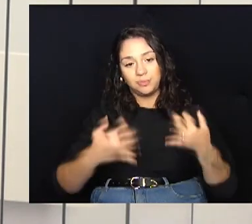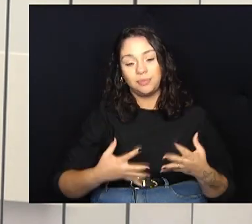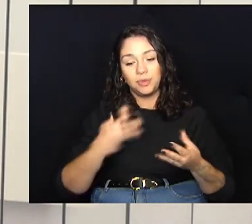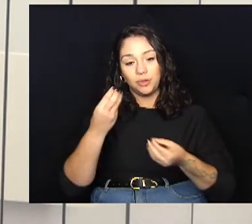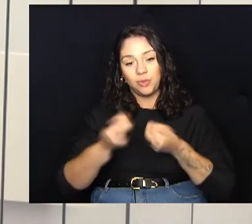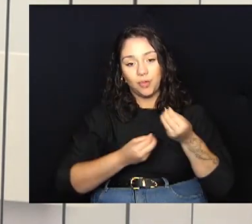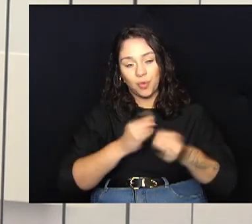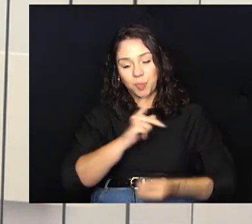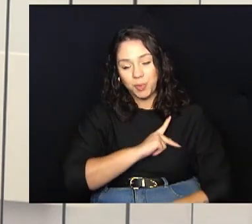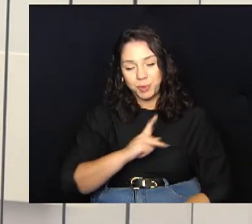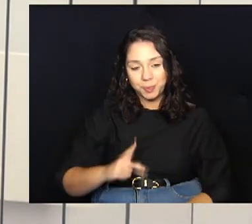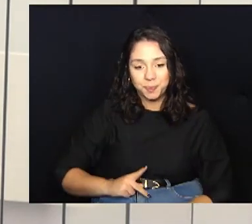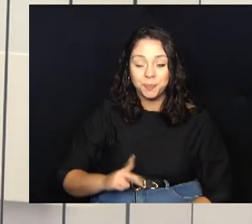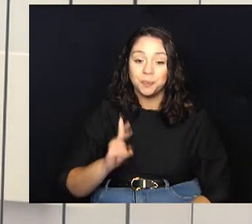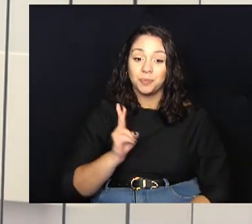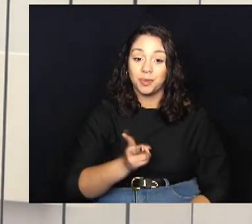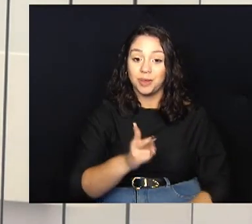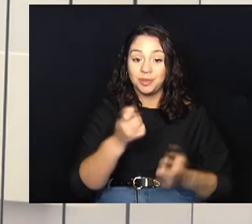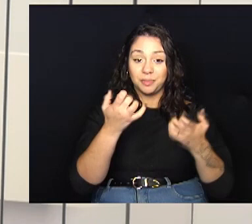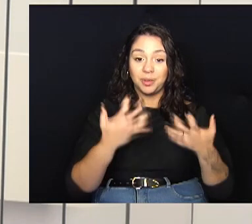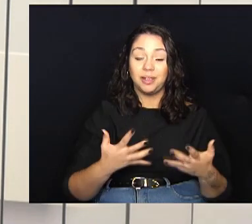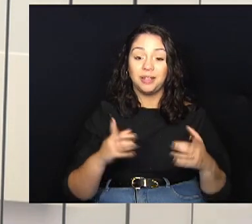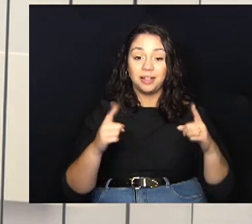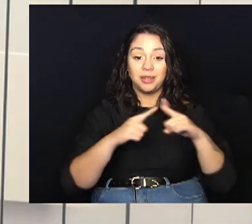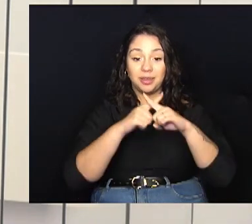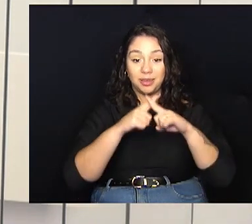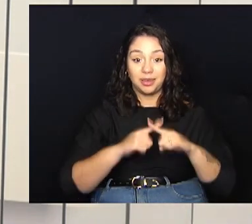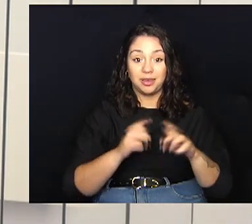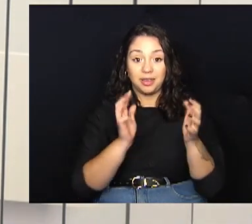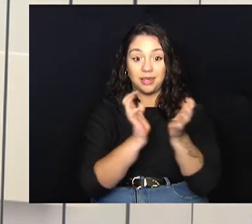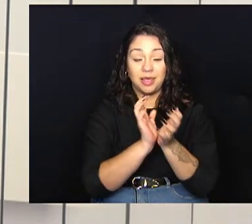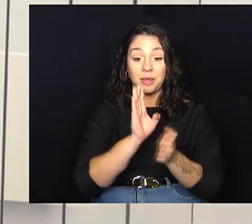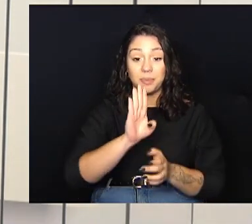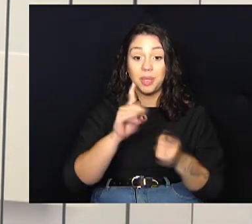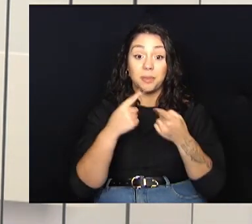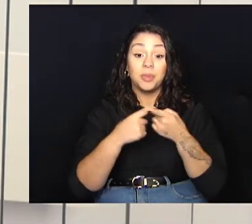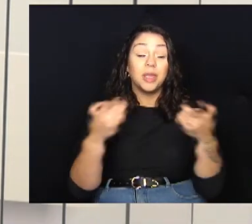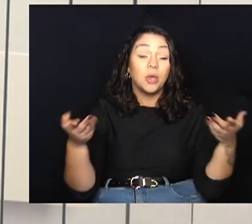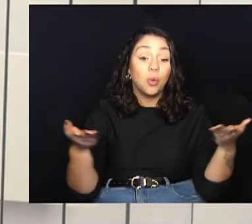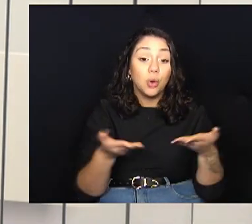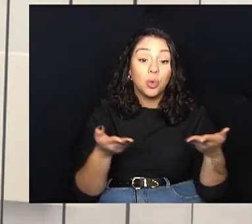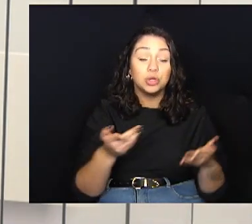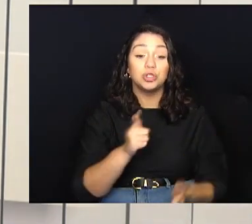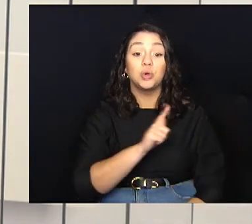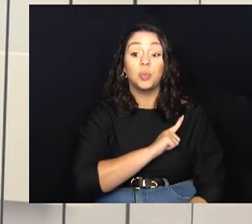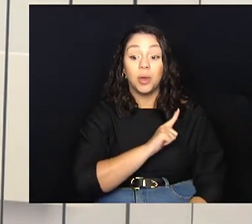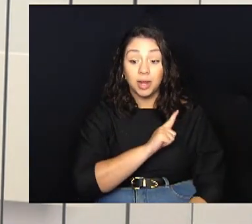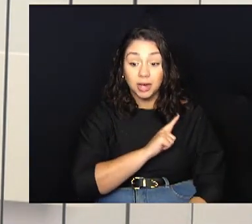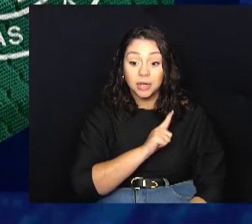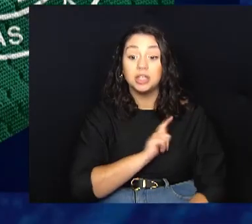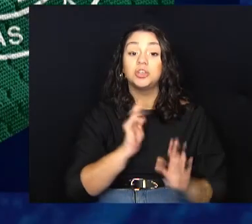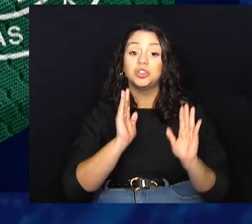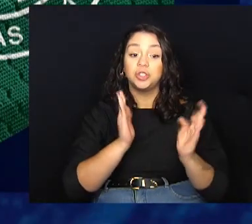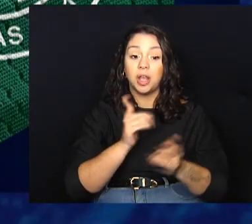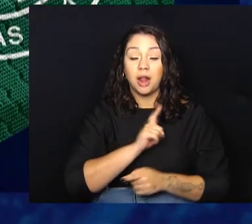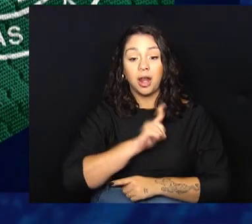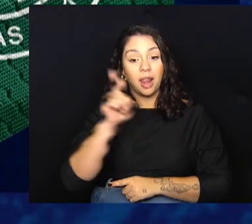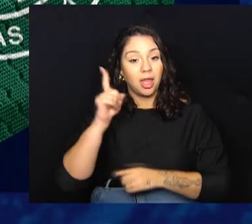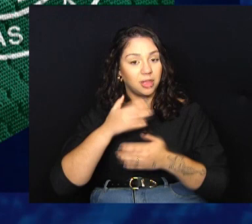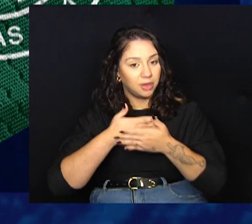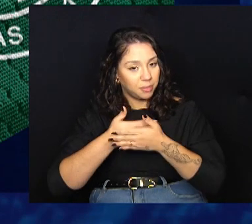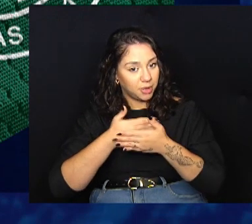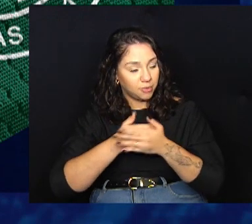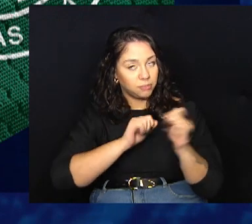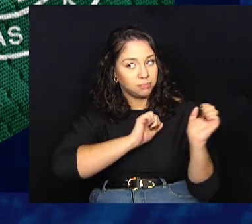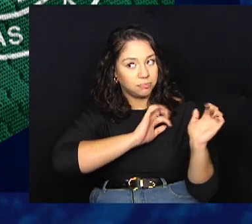da ponte a gente tem que falando de Campeonato Brasileiro da série B porque hoje O Guarani está lá em Ribeirão Preto para